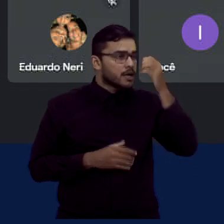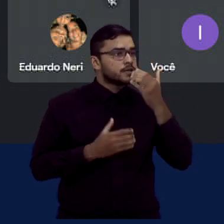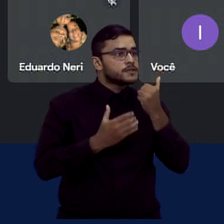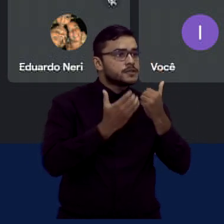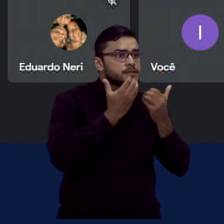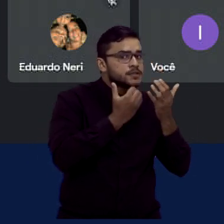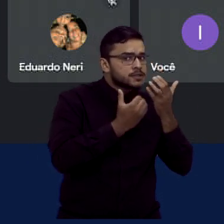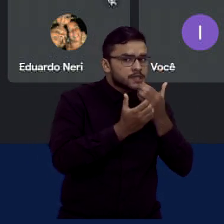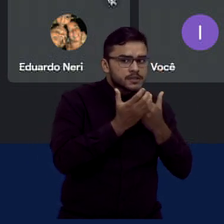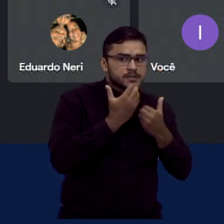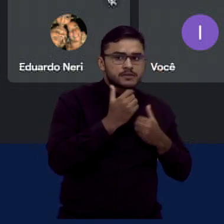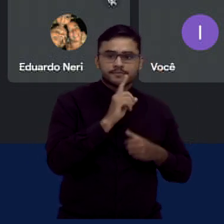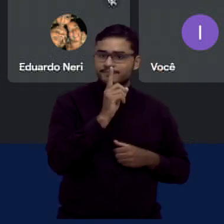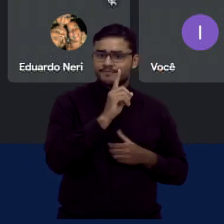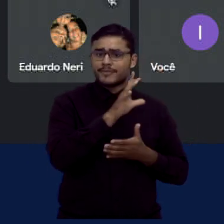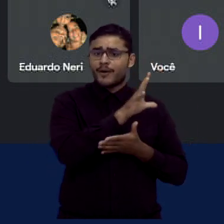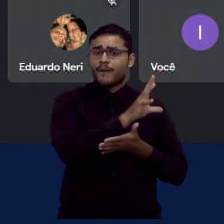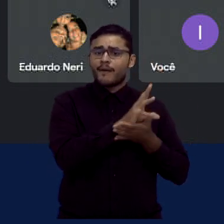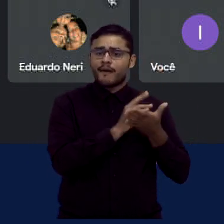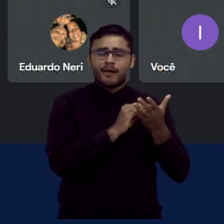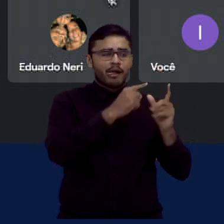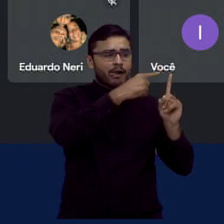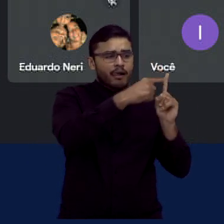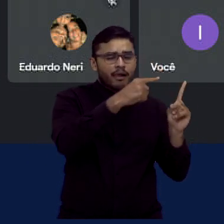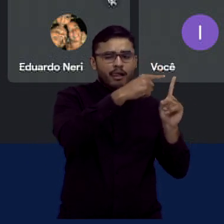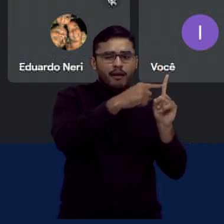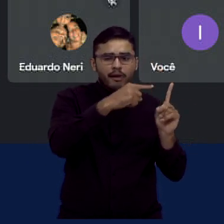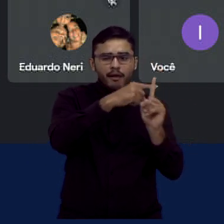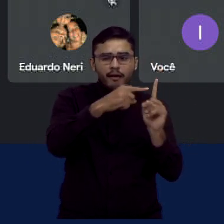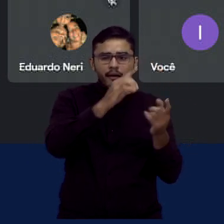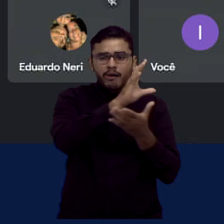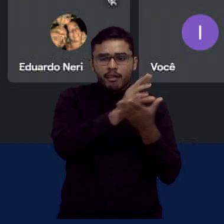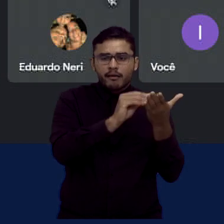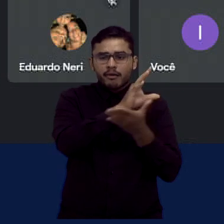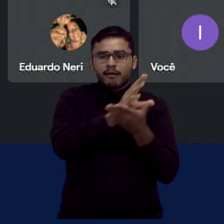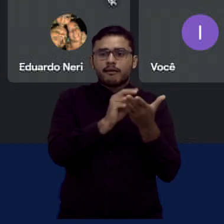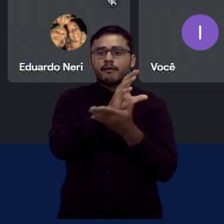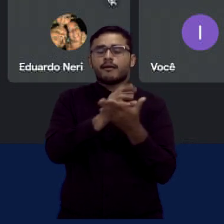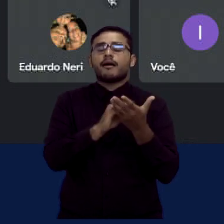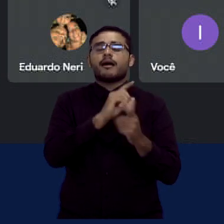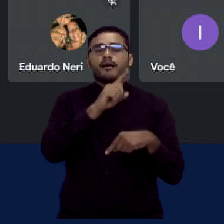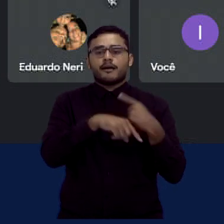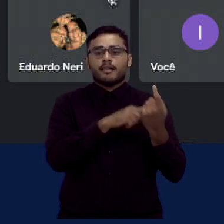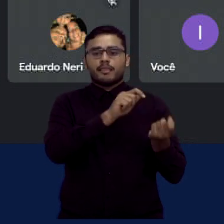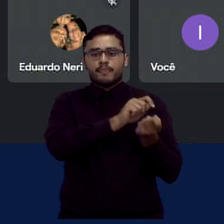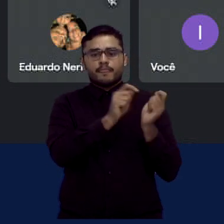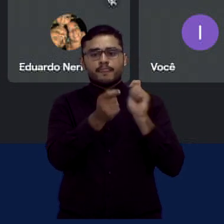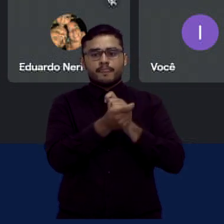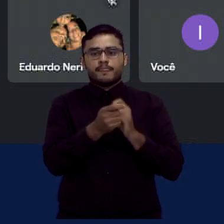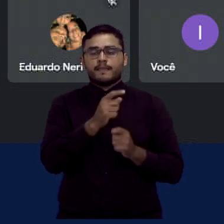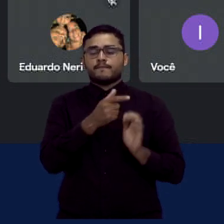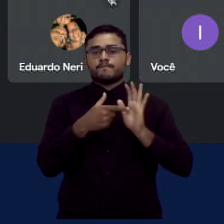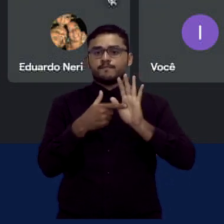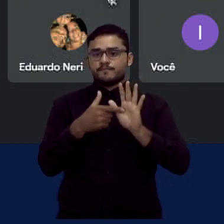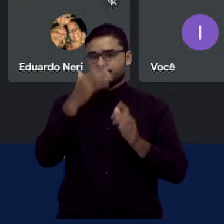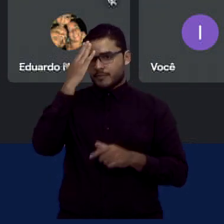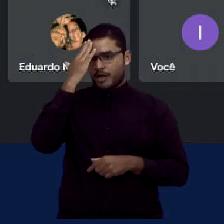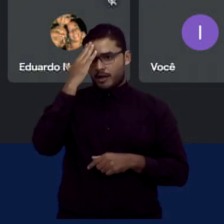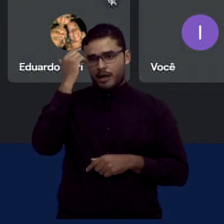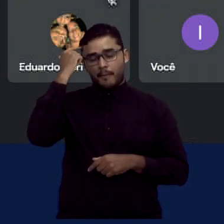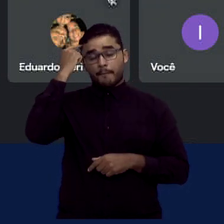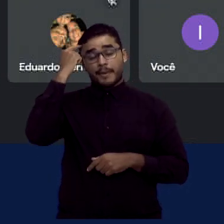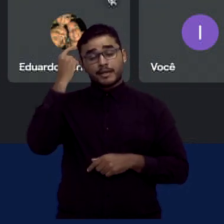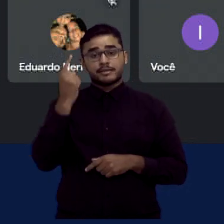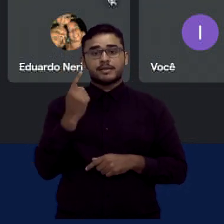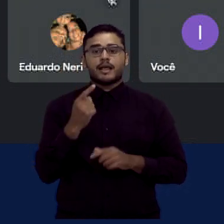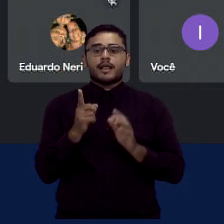está recortando os elementos que definem essas pessoas para oferecer uma coisa que parece nova, mas